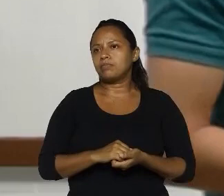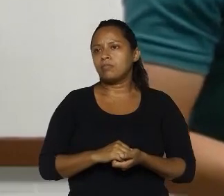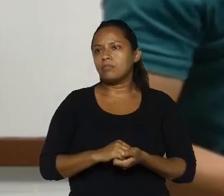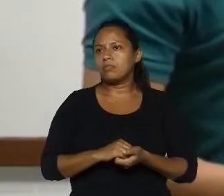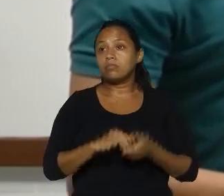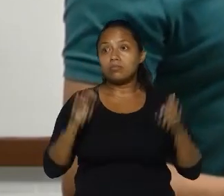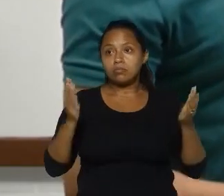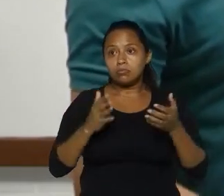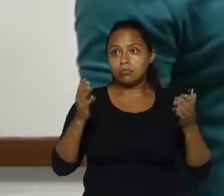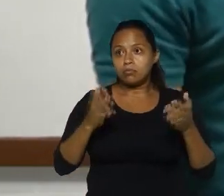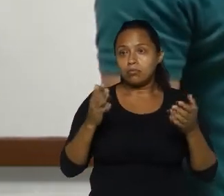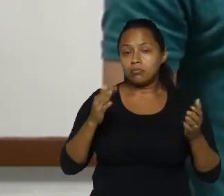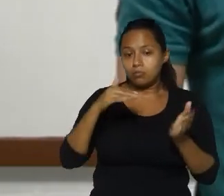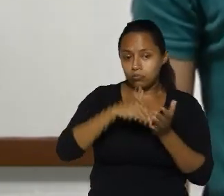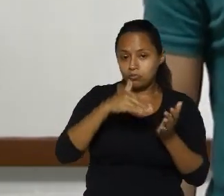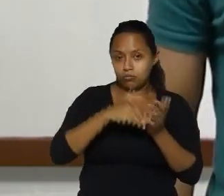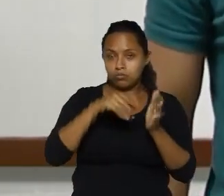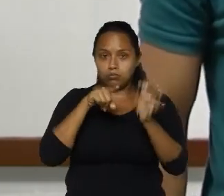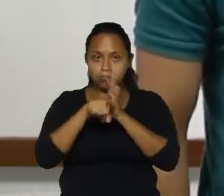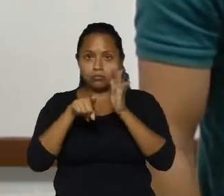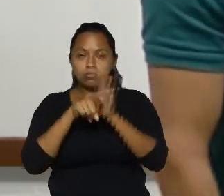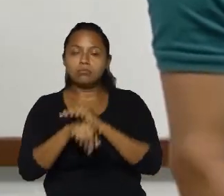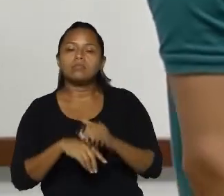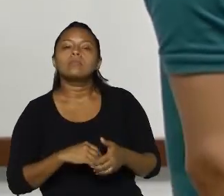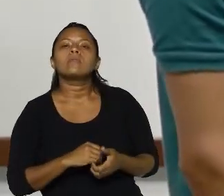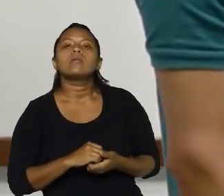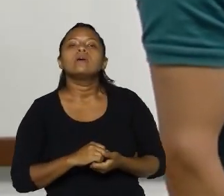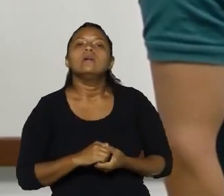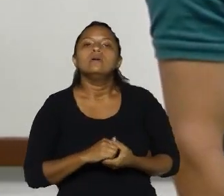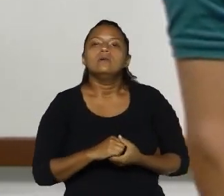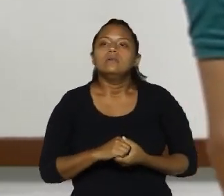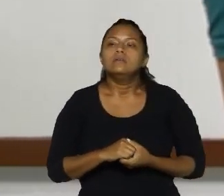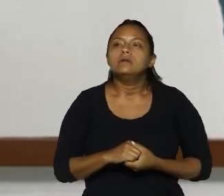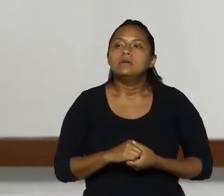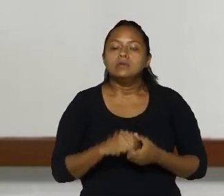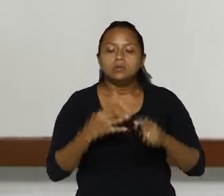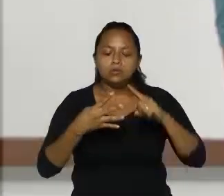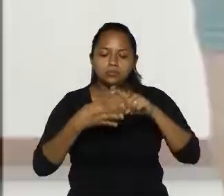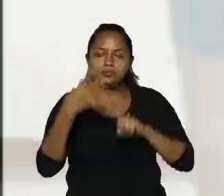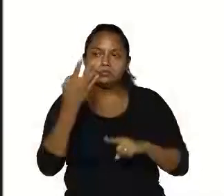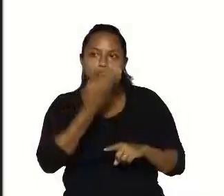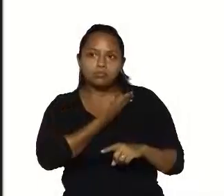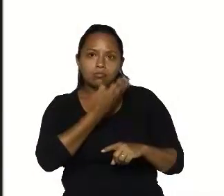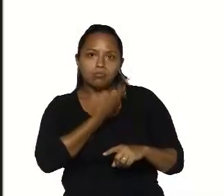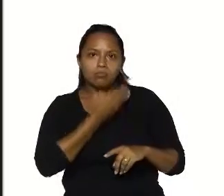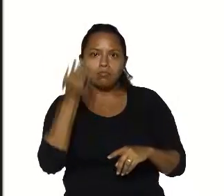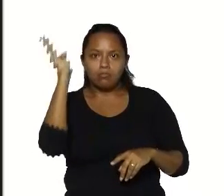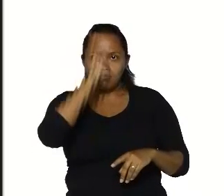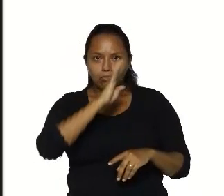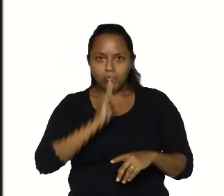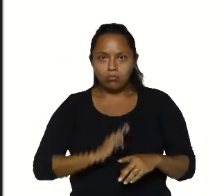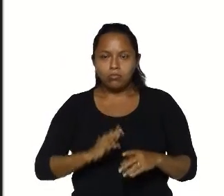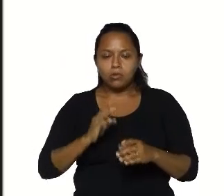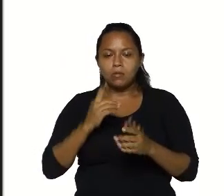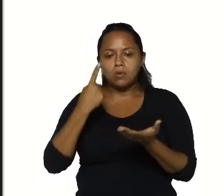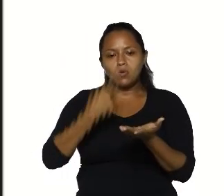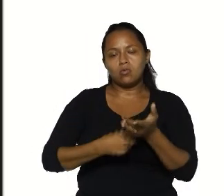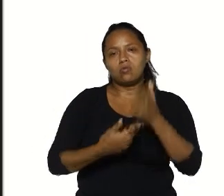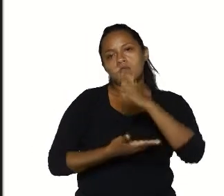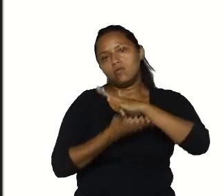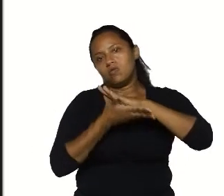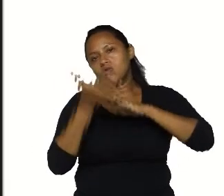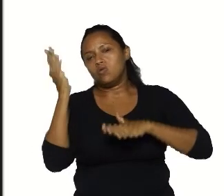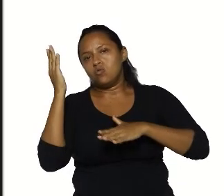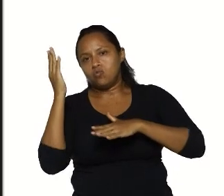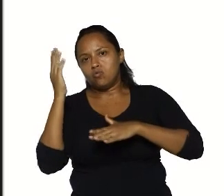Nós vamos agora para a nossa última questão. 4 amigas brasileiras marcaram uma viagem para